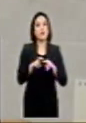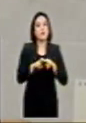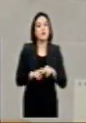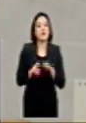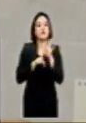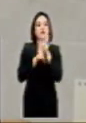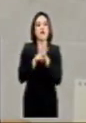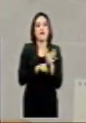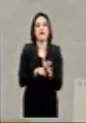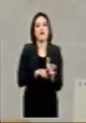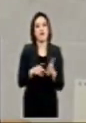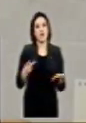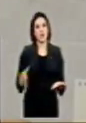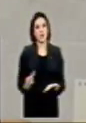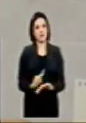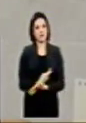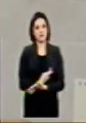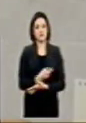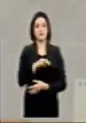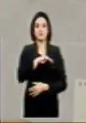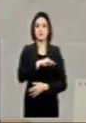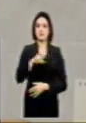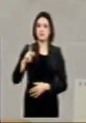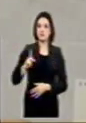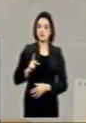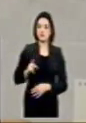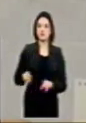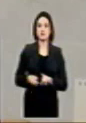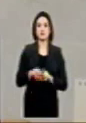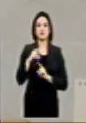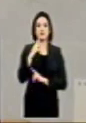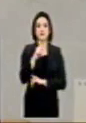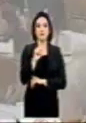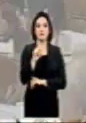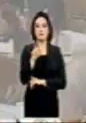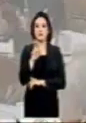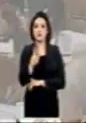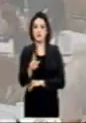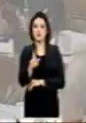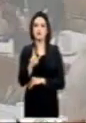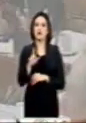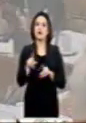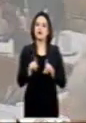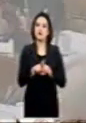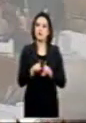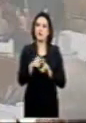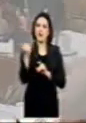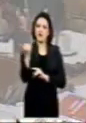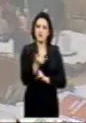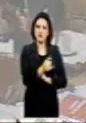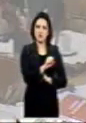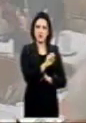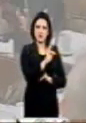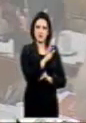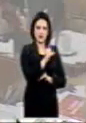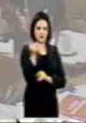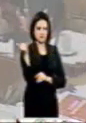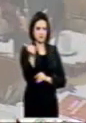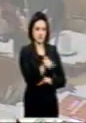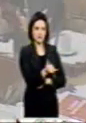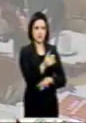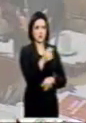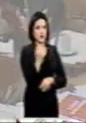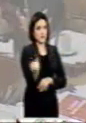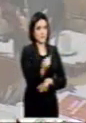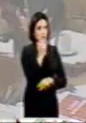deflagrada. O Ministério Público, a Procuradoria-Geral da República, inclusive assinalou a esta Corte a importância de que esse julgamento se